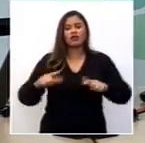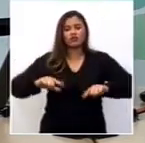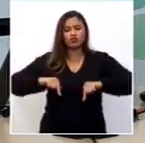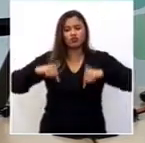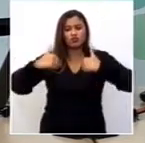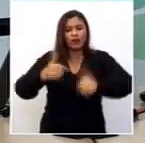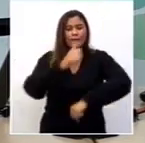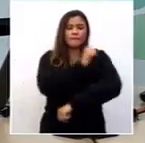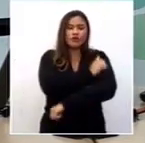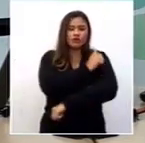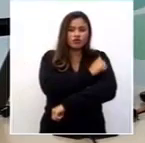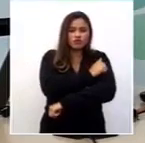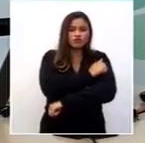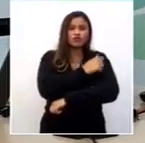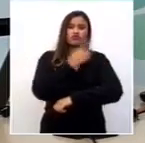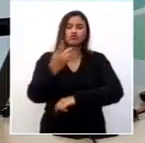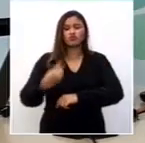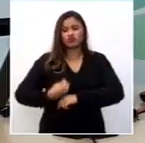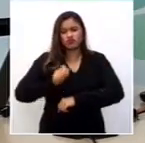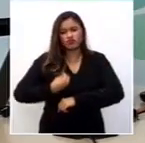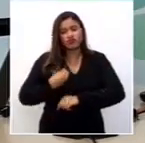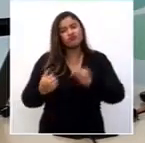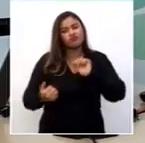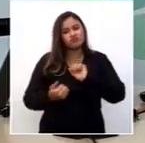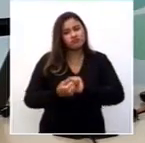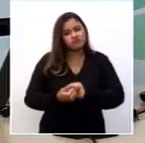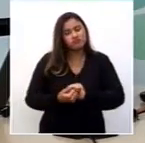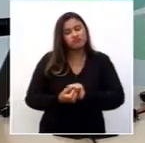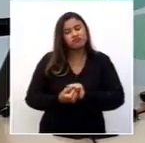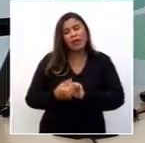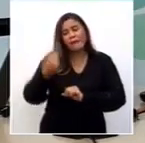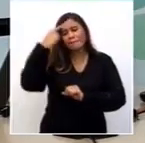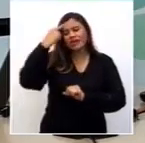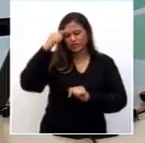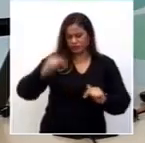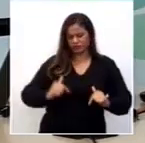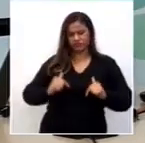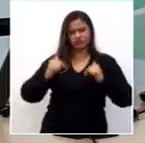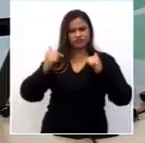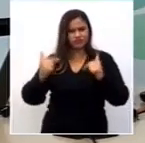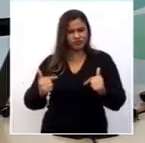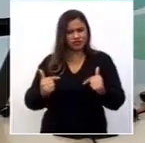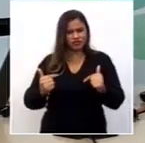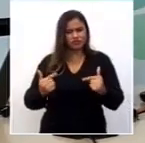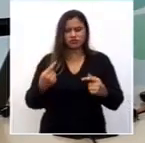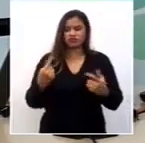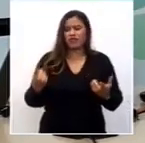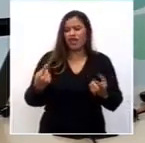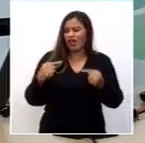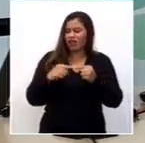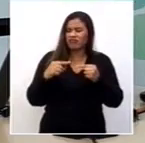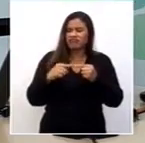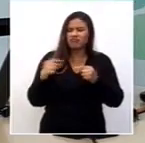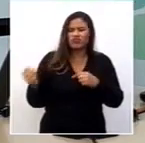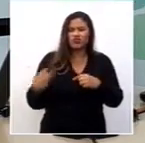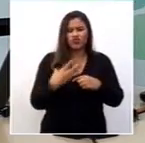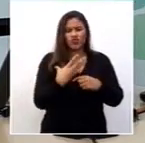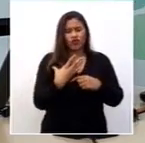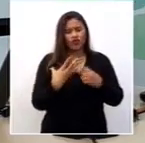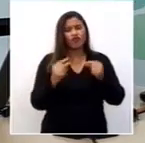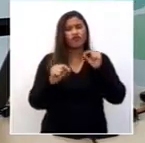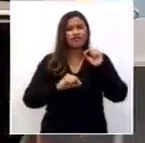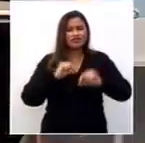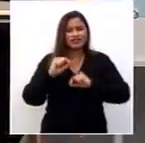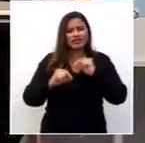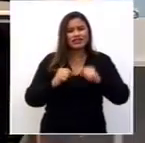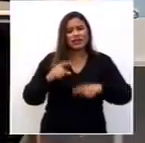do aluno. E é interessante pensar nesse conceito de engajamento, que ele é um conceito novo para a rede, né? Utilizado muito nos componentes